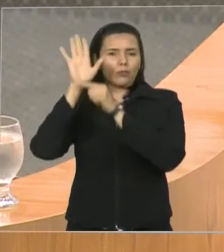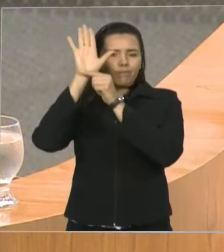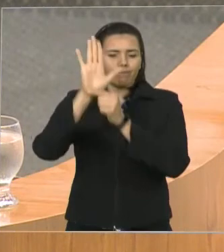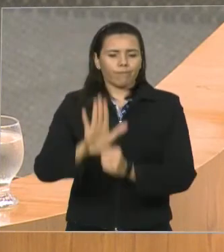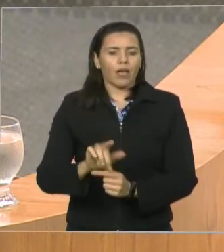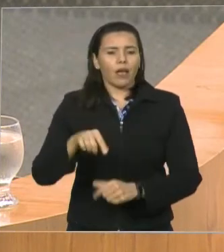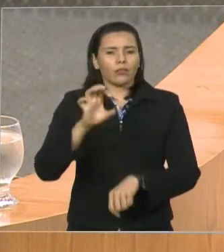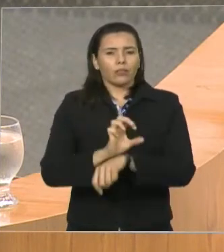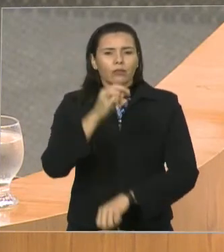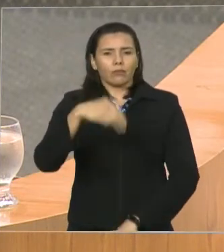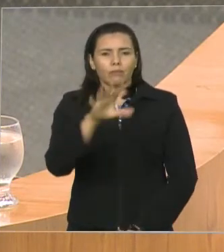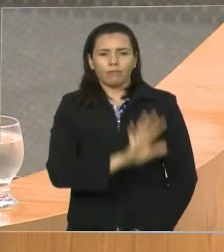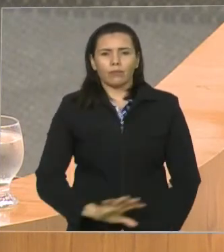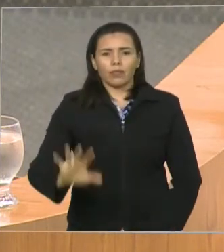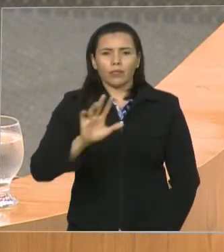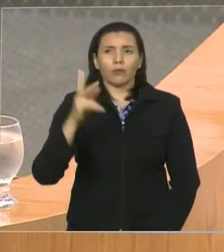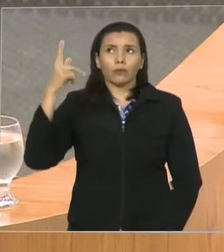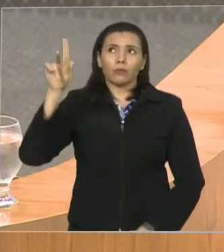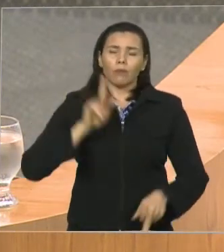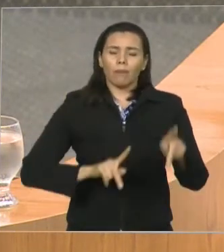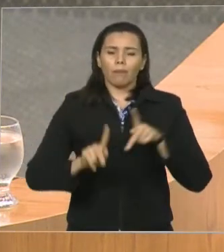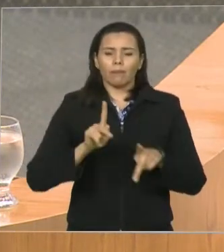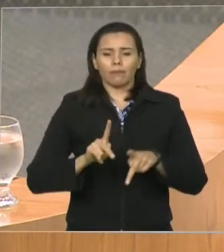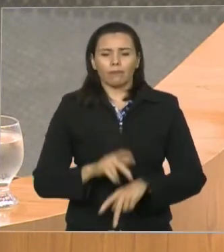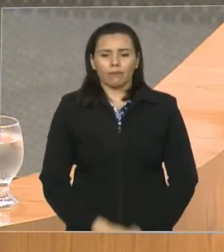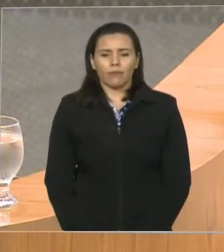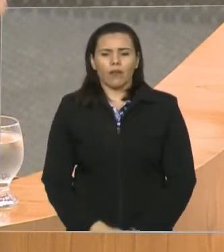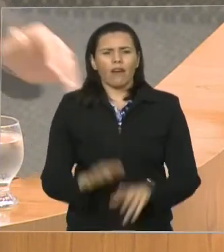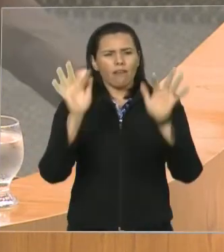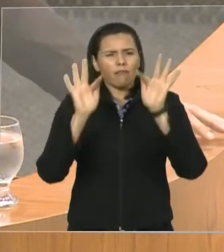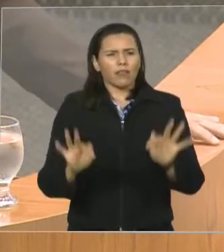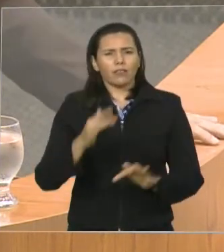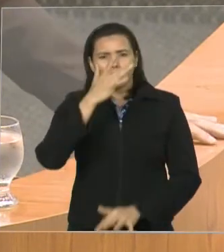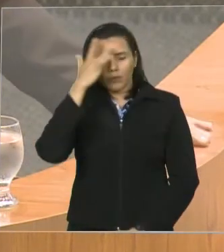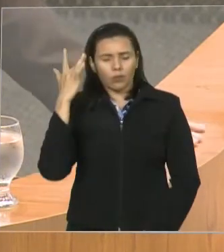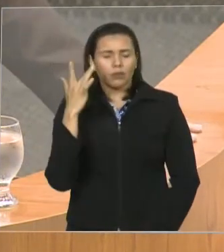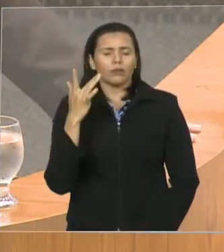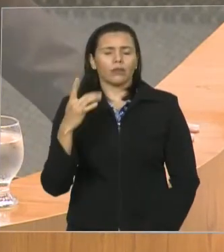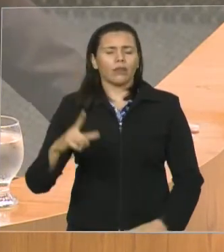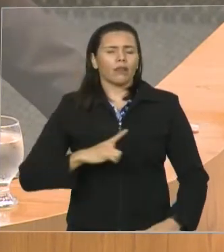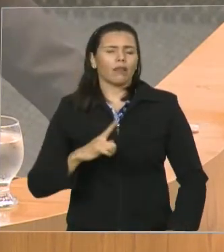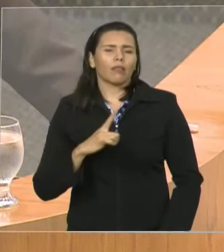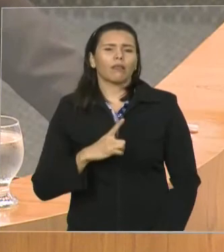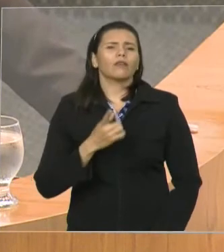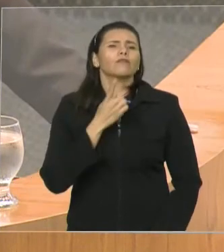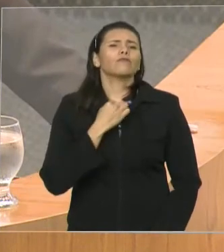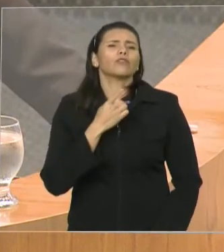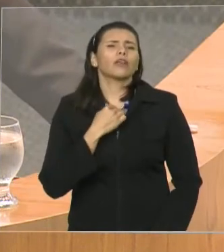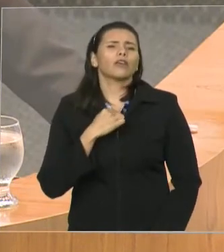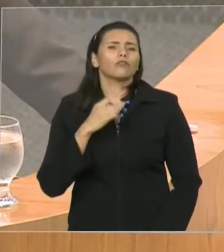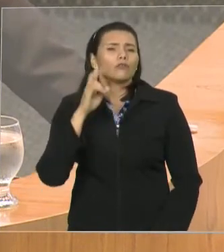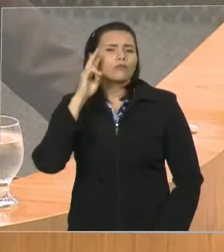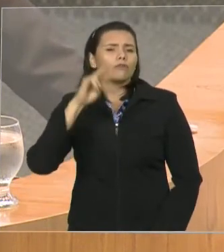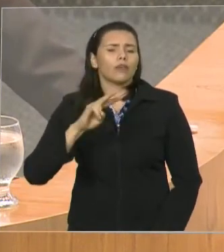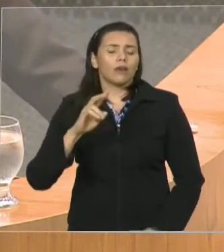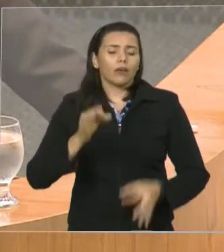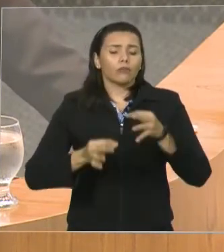Maranhão, sobre a sua população. Bem-aventurados aqueles que têm fome e sede de justiça.